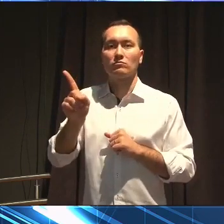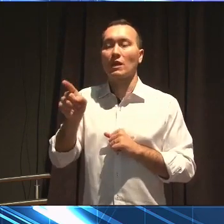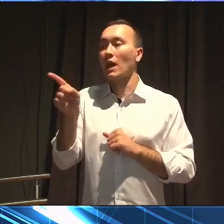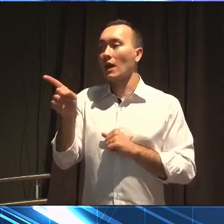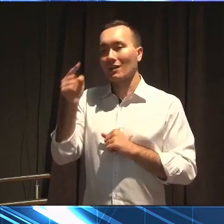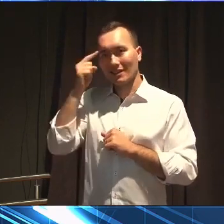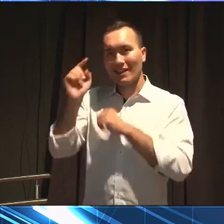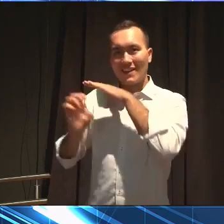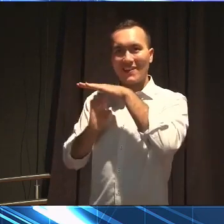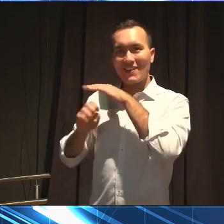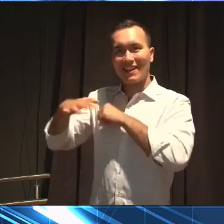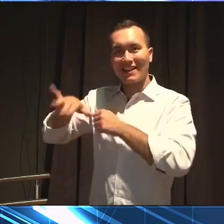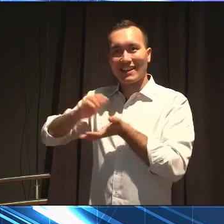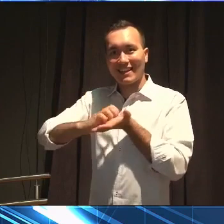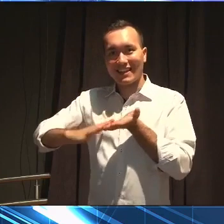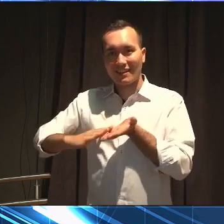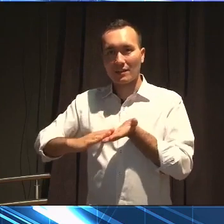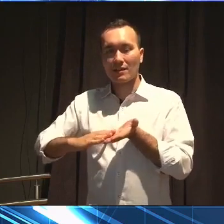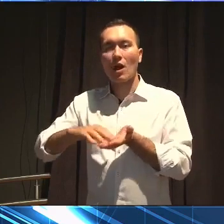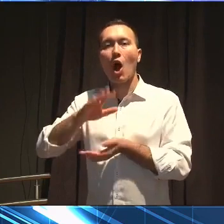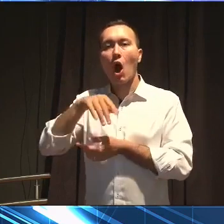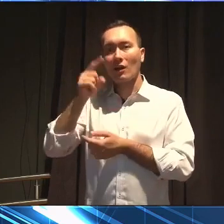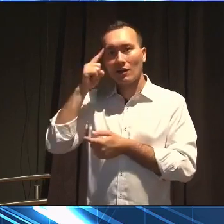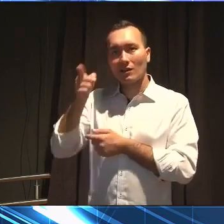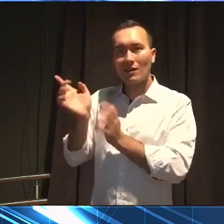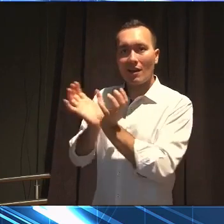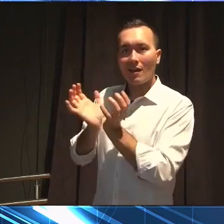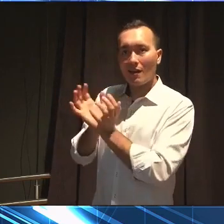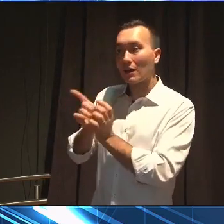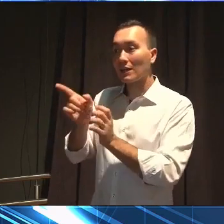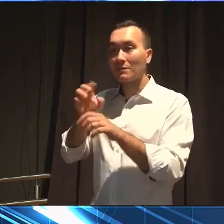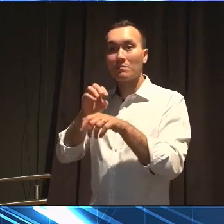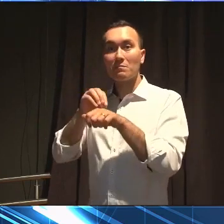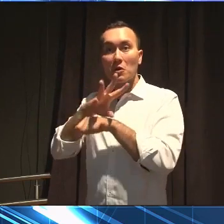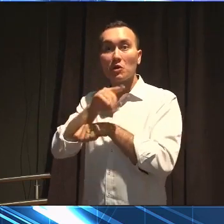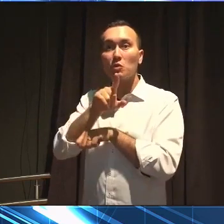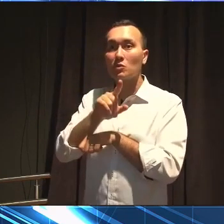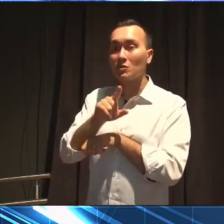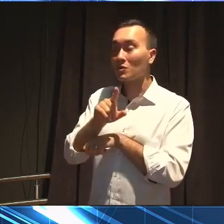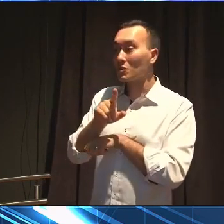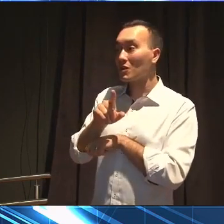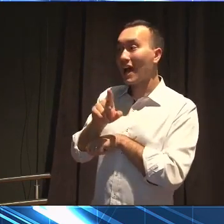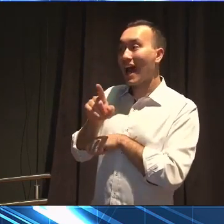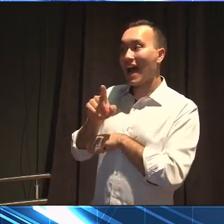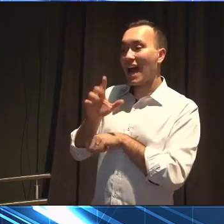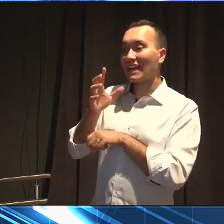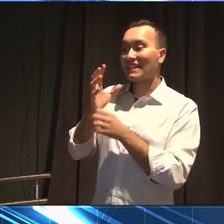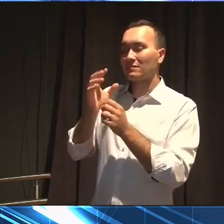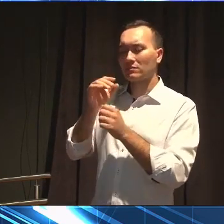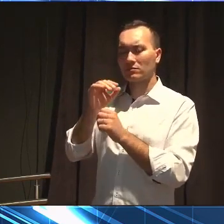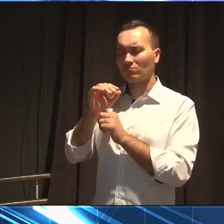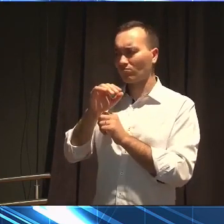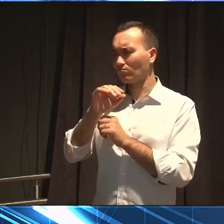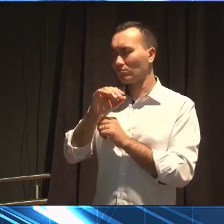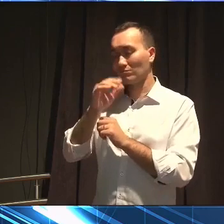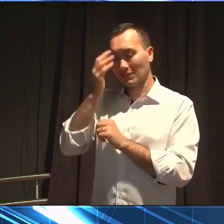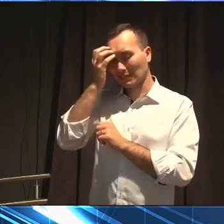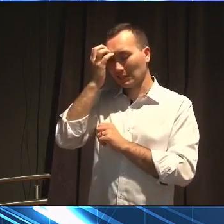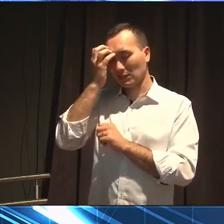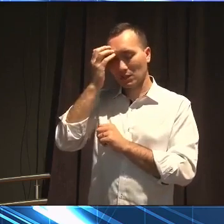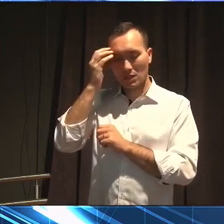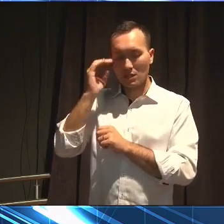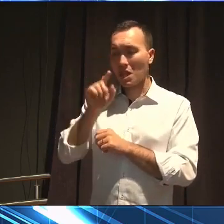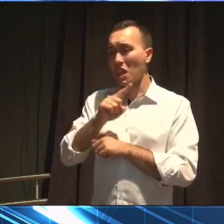coleguinha. Isso quer dizer que quando o nosso coleguinha dá a ideia do unicórnio laranja das canetinhas amarelas, a gente vai